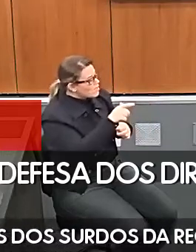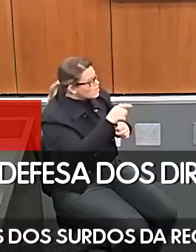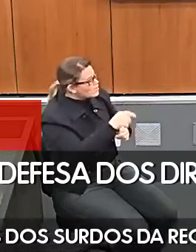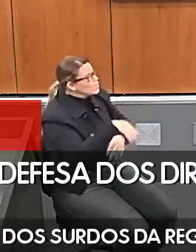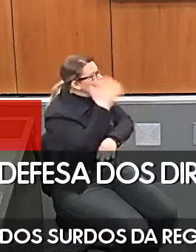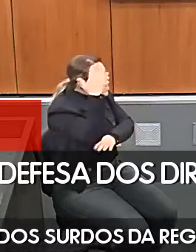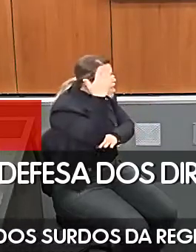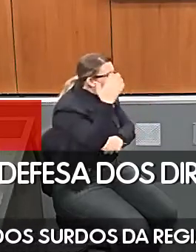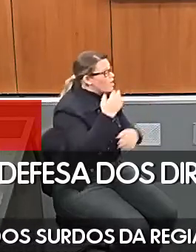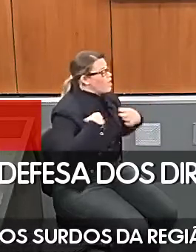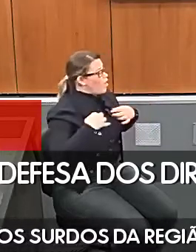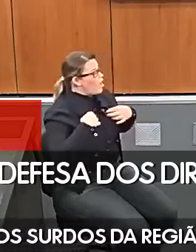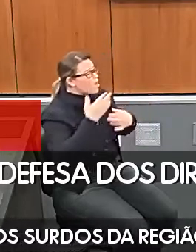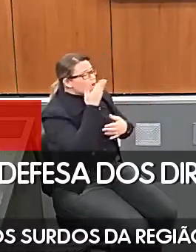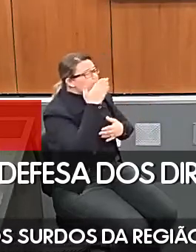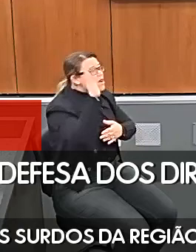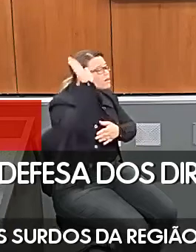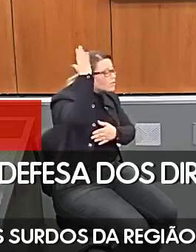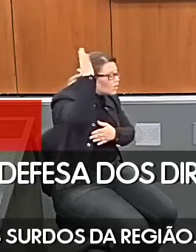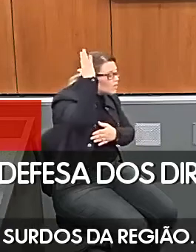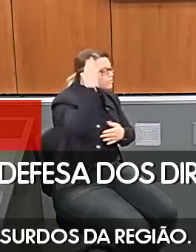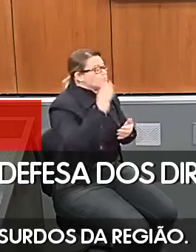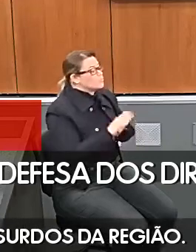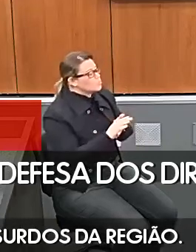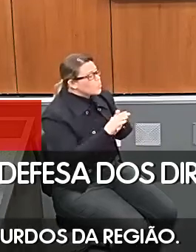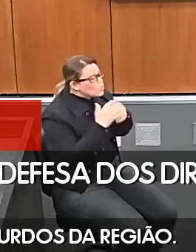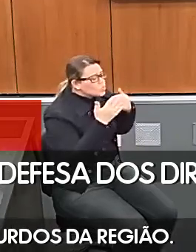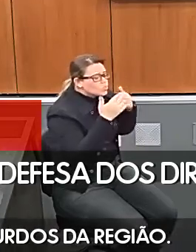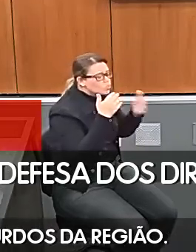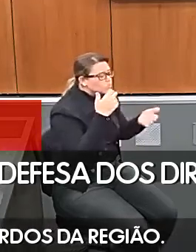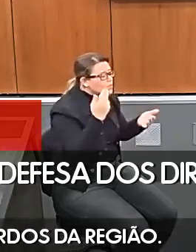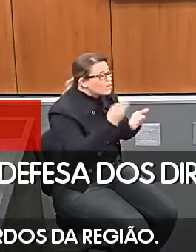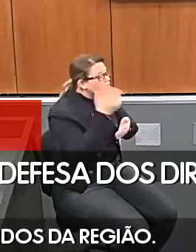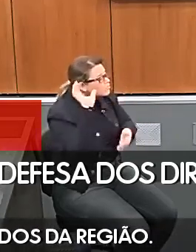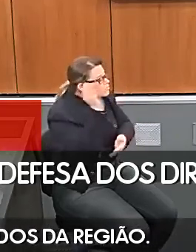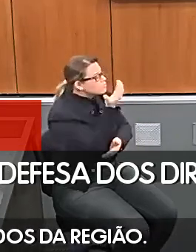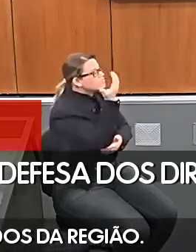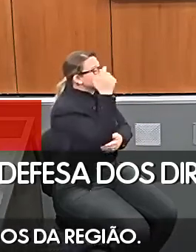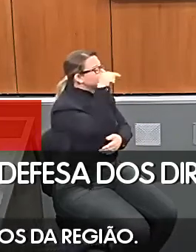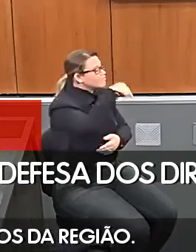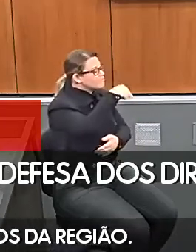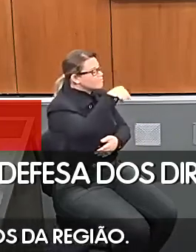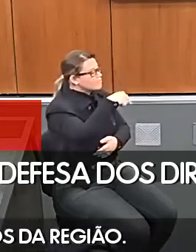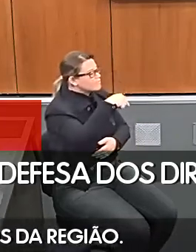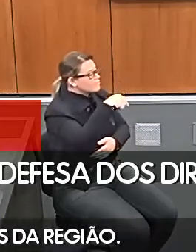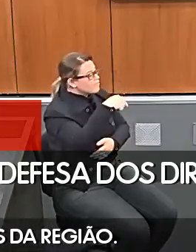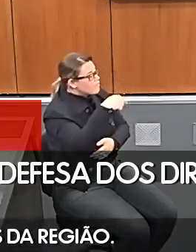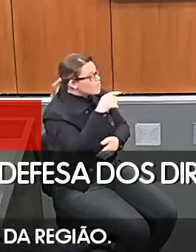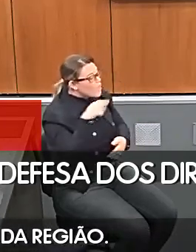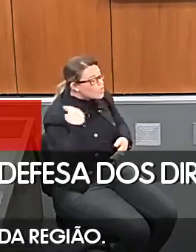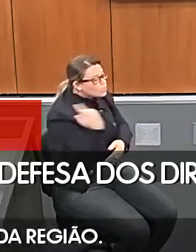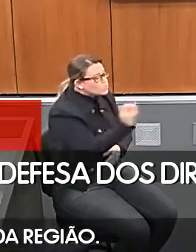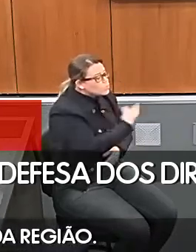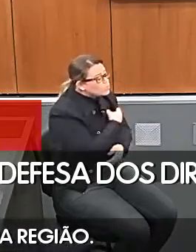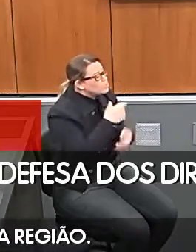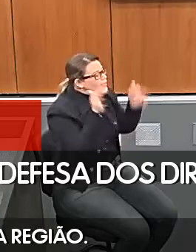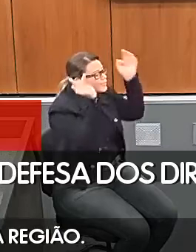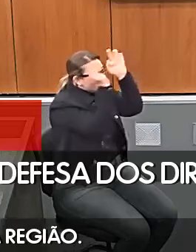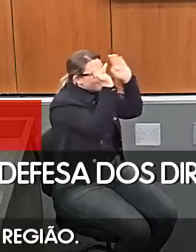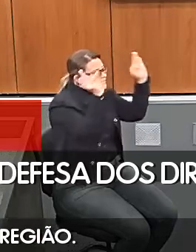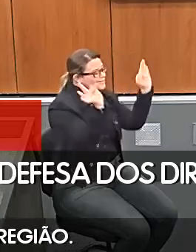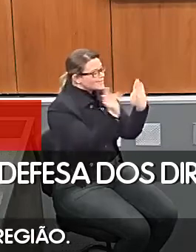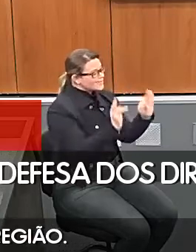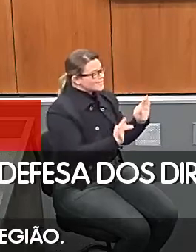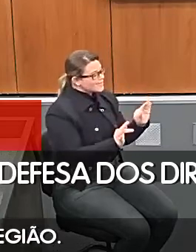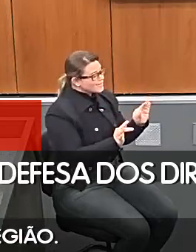de Minas. Na verdade, isso tudo que vem acontecendo, a gente fica muito feliz, porque a